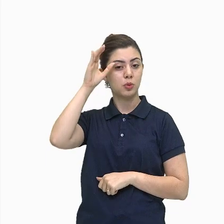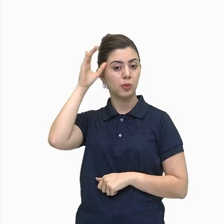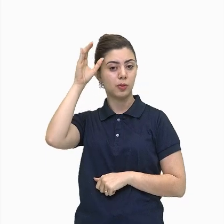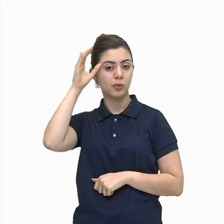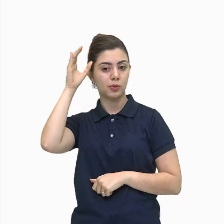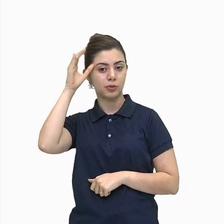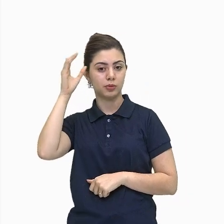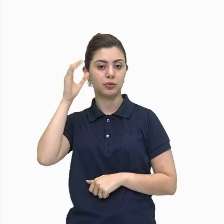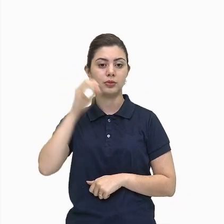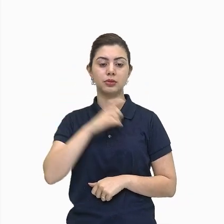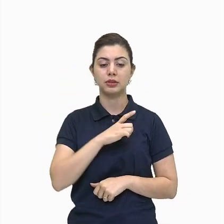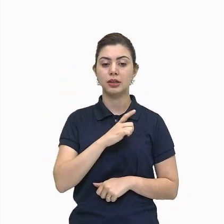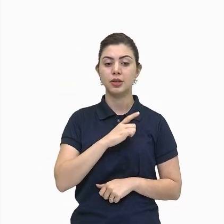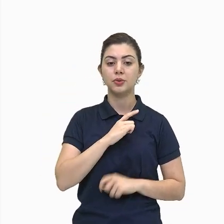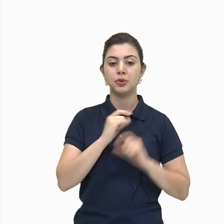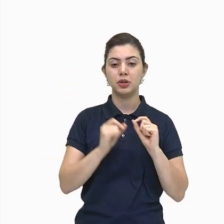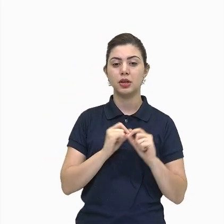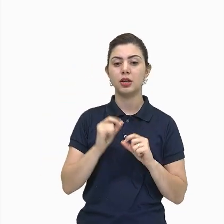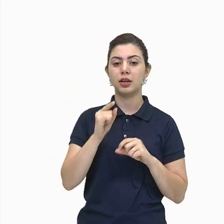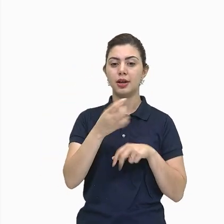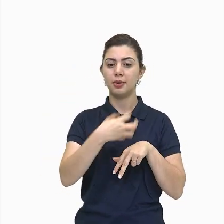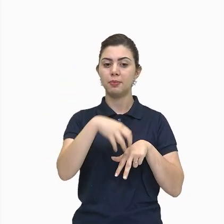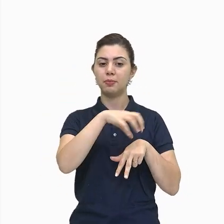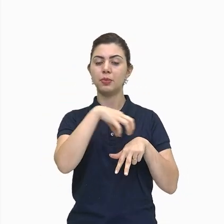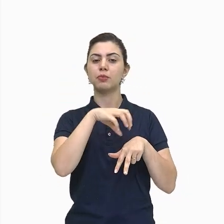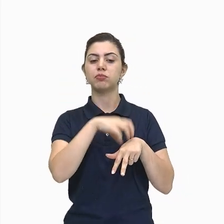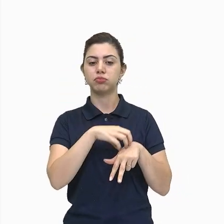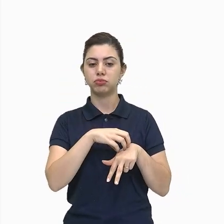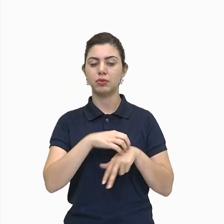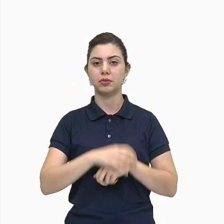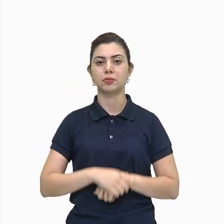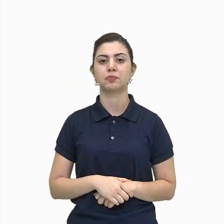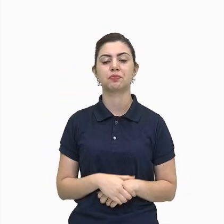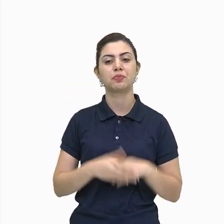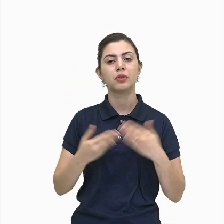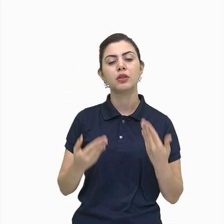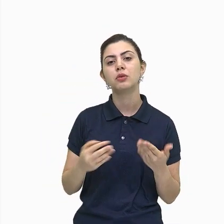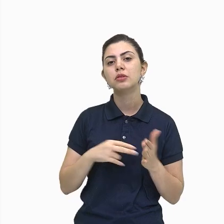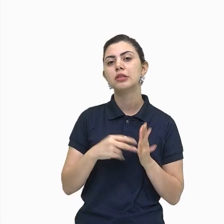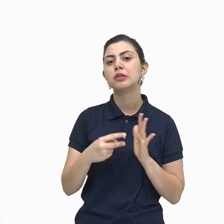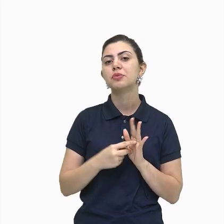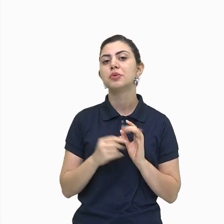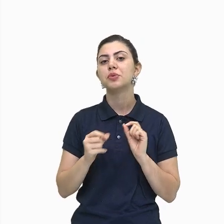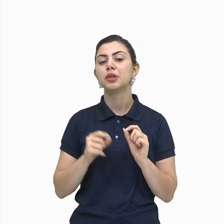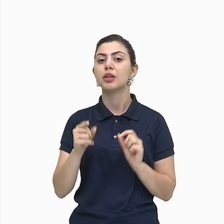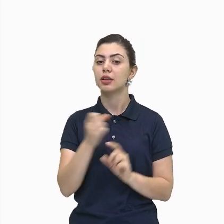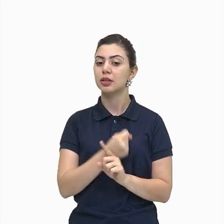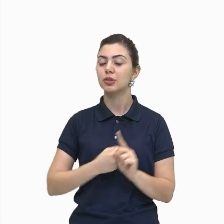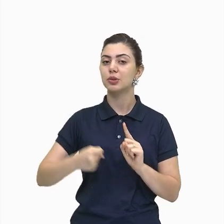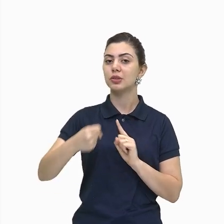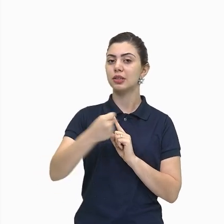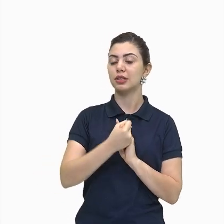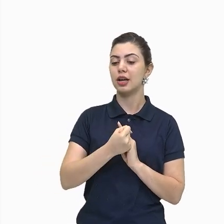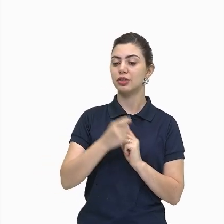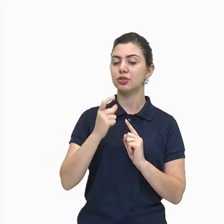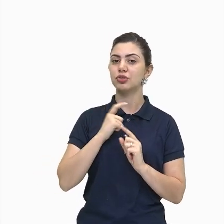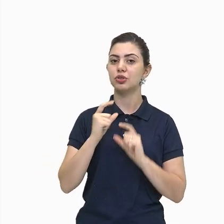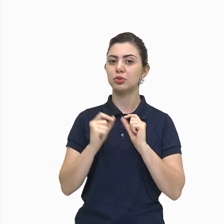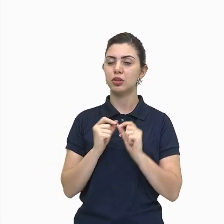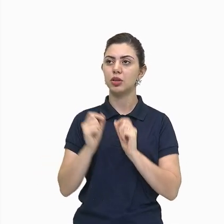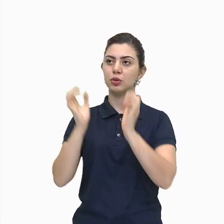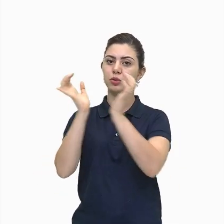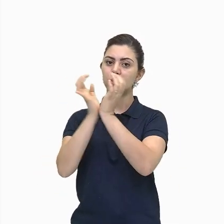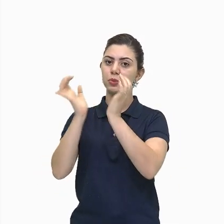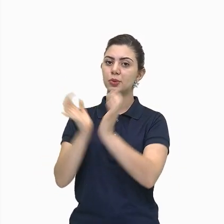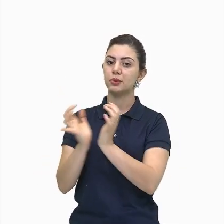burocracias complexas. O que isso quer dizer? Quer dizer que essas sociedades tinham uma hierarquia social,